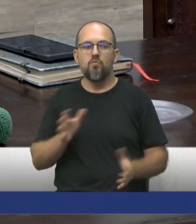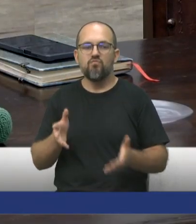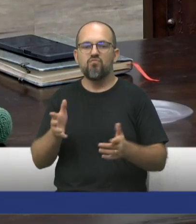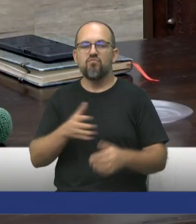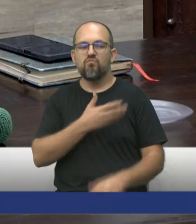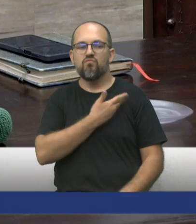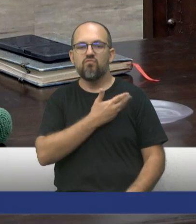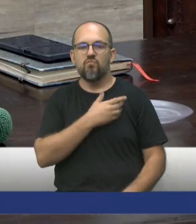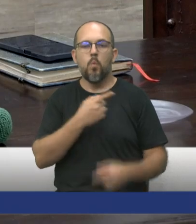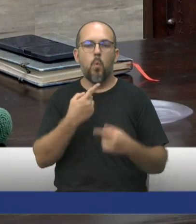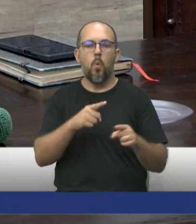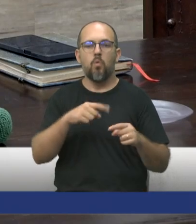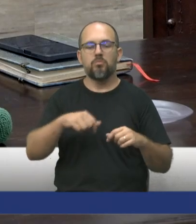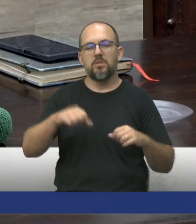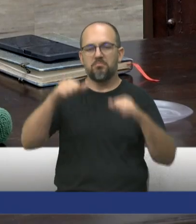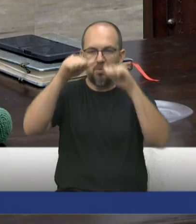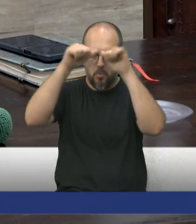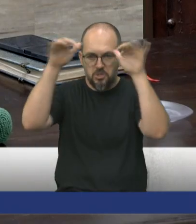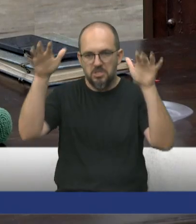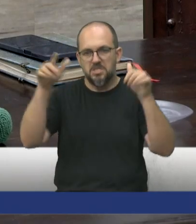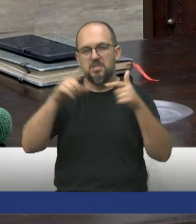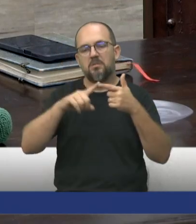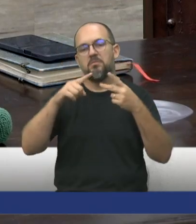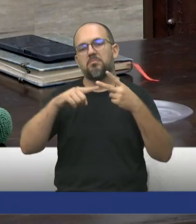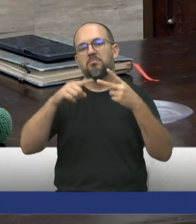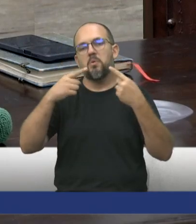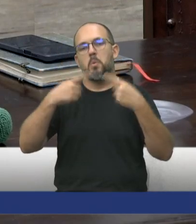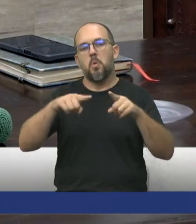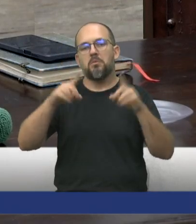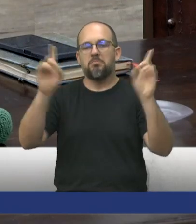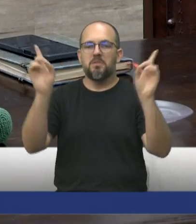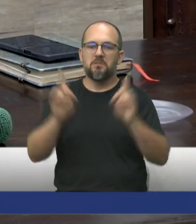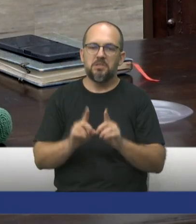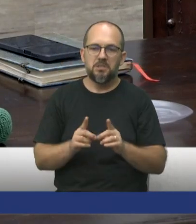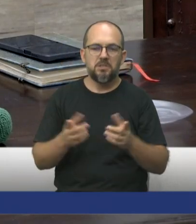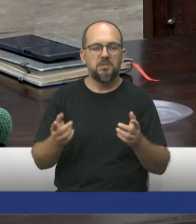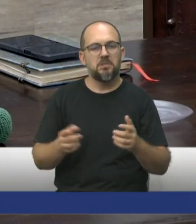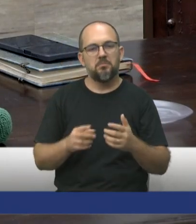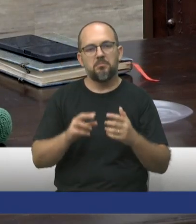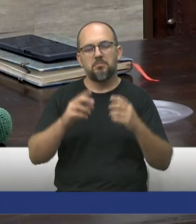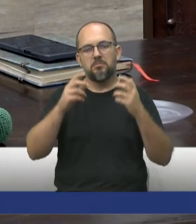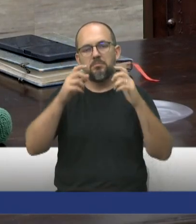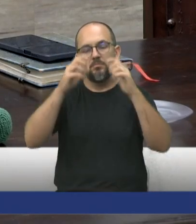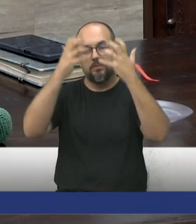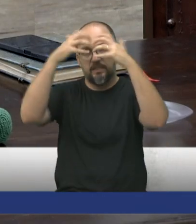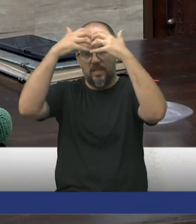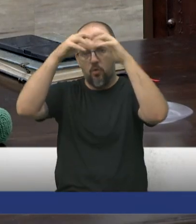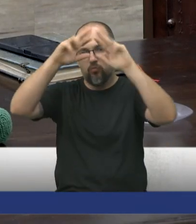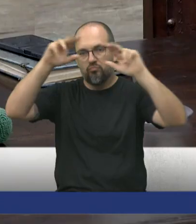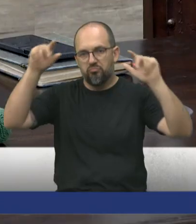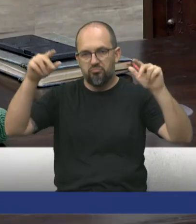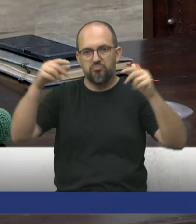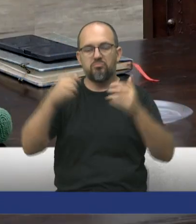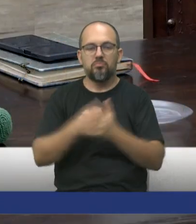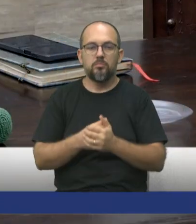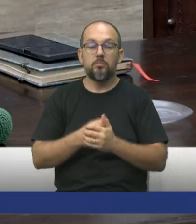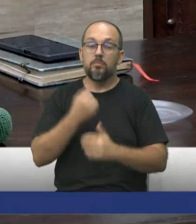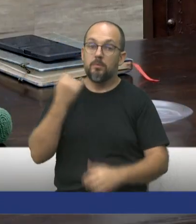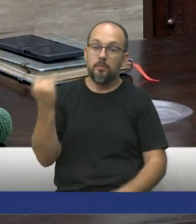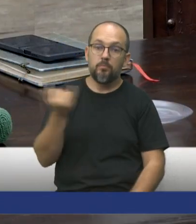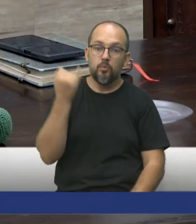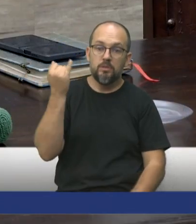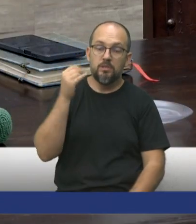pessoa autista, contra a pessoa deficiente com alguma neurodivergência. É